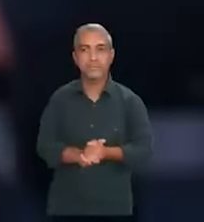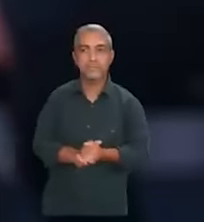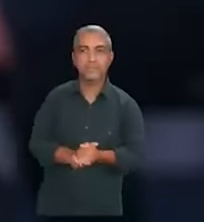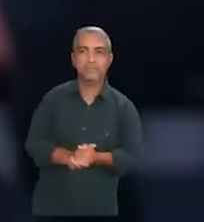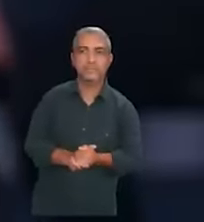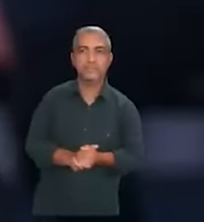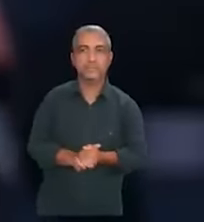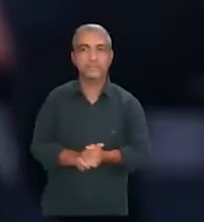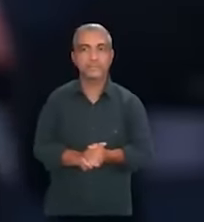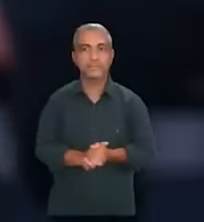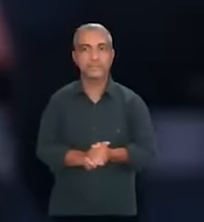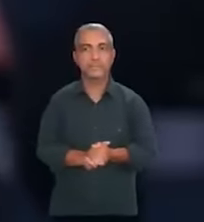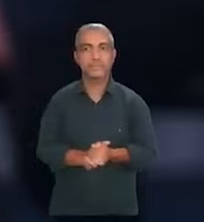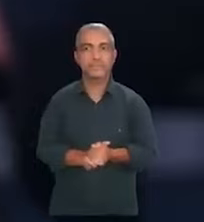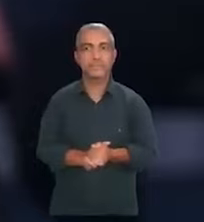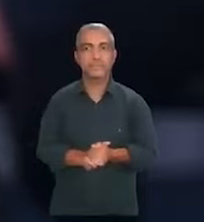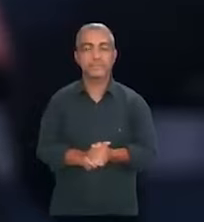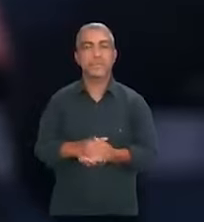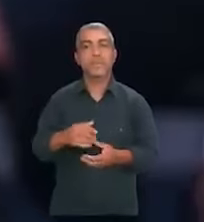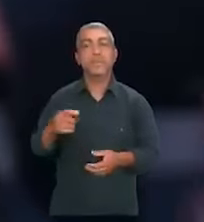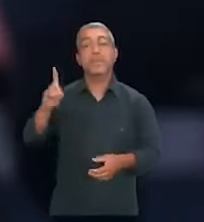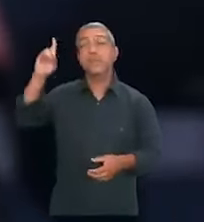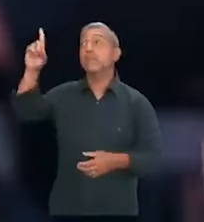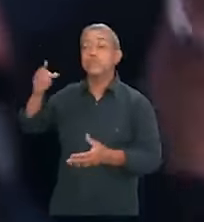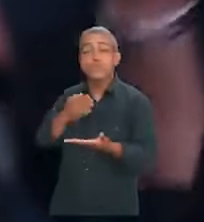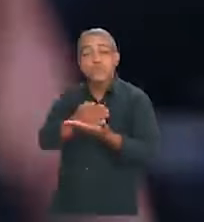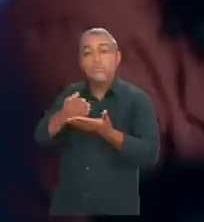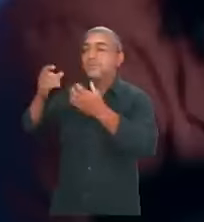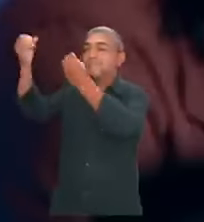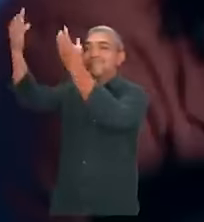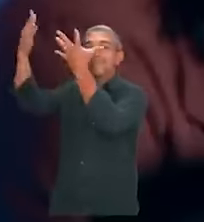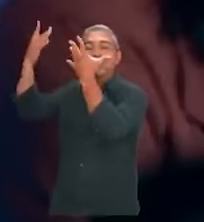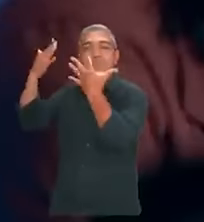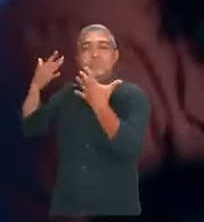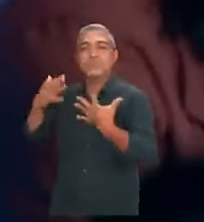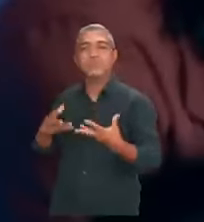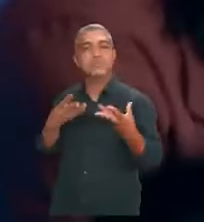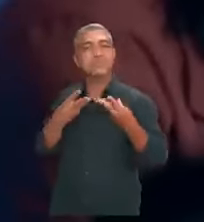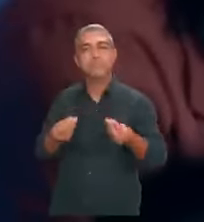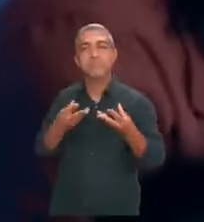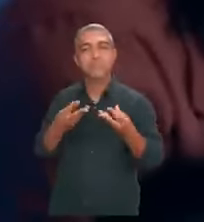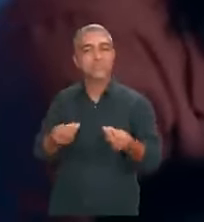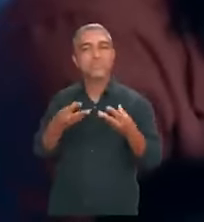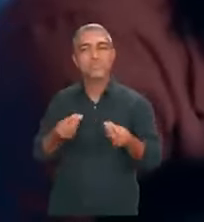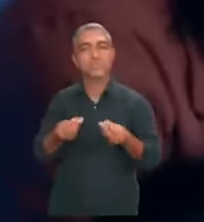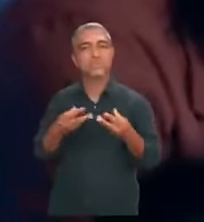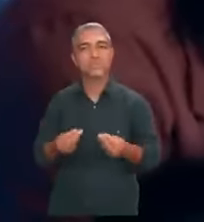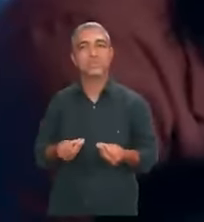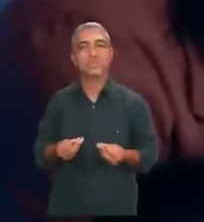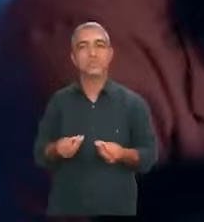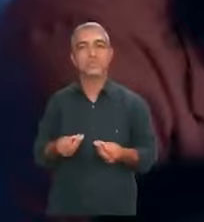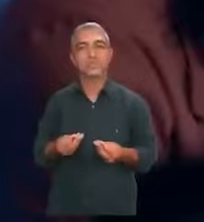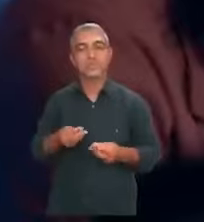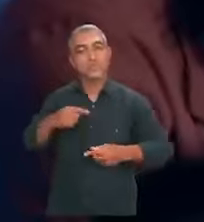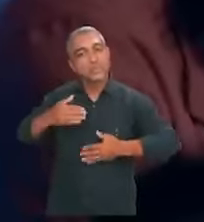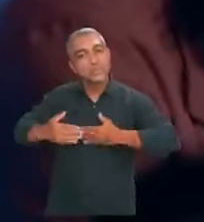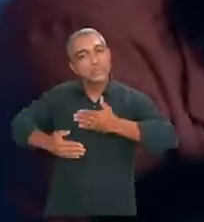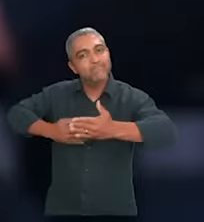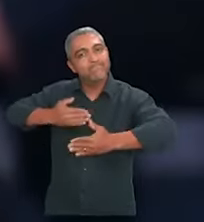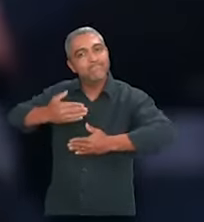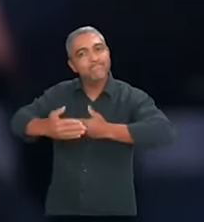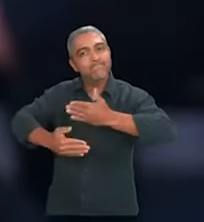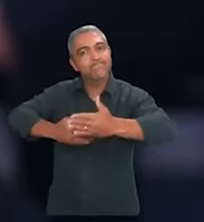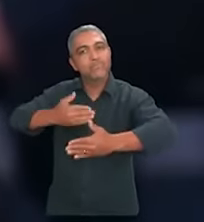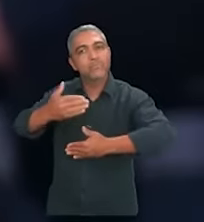gente Deus começou a prosperar tanto a minha vida pelo YouTube e a partir daí eu entendi que eu